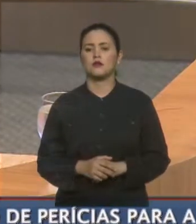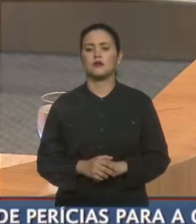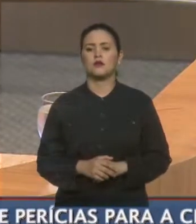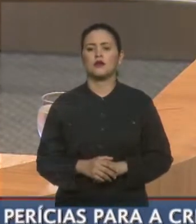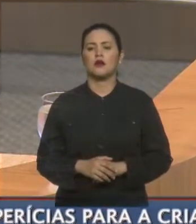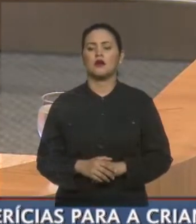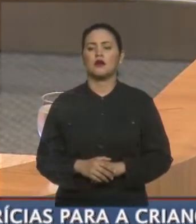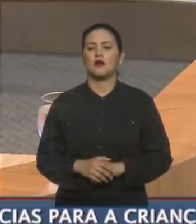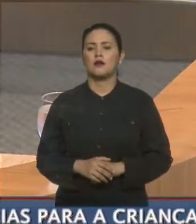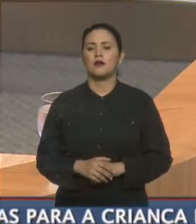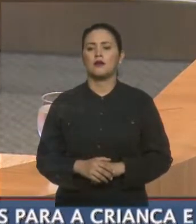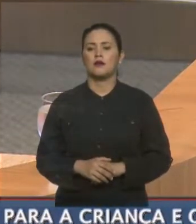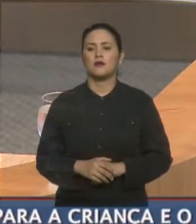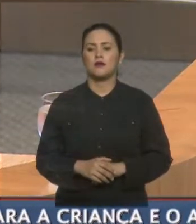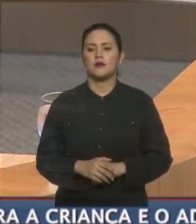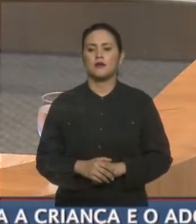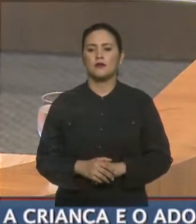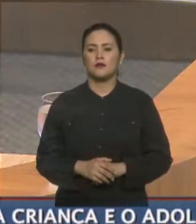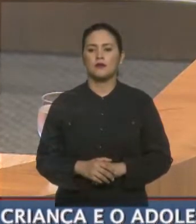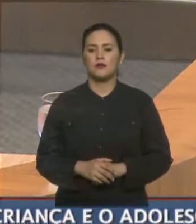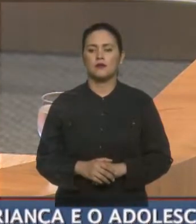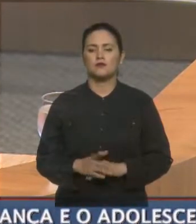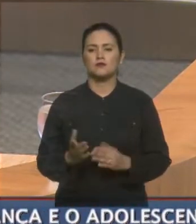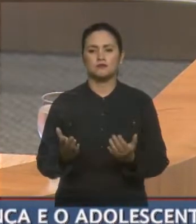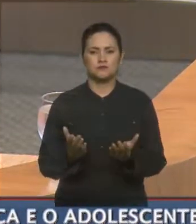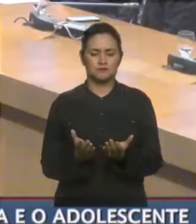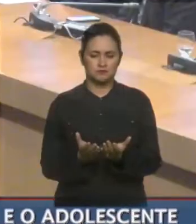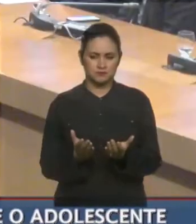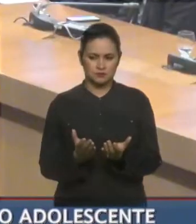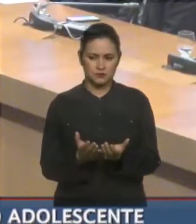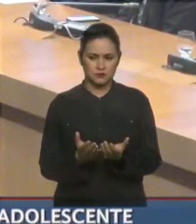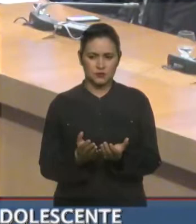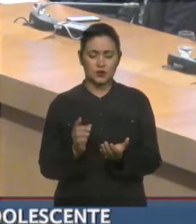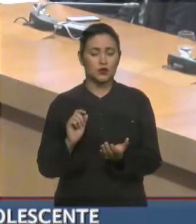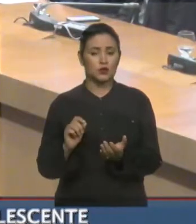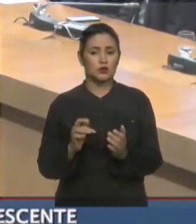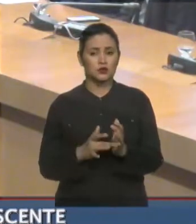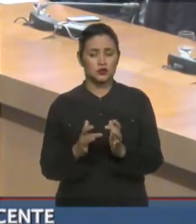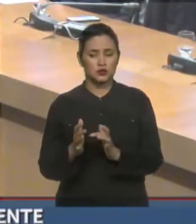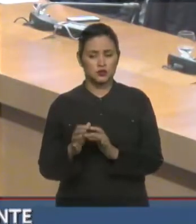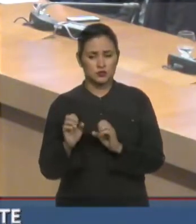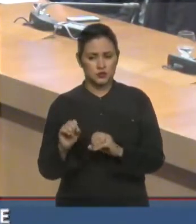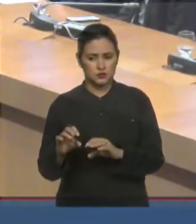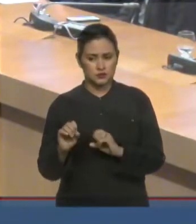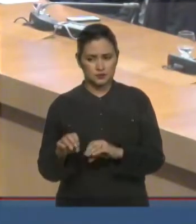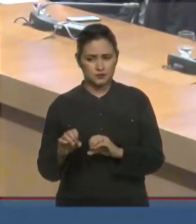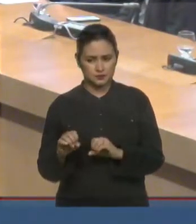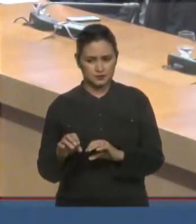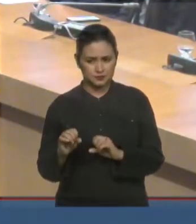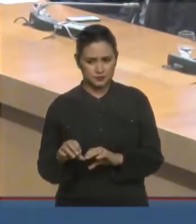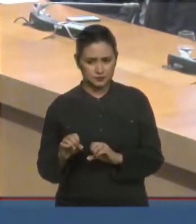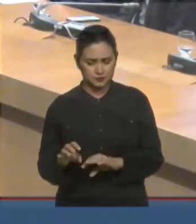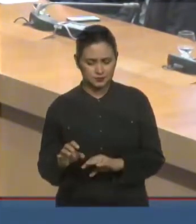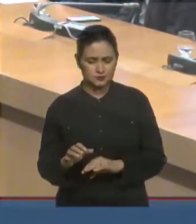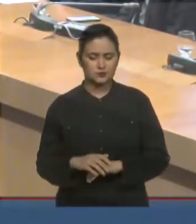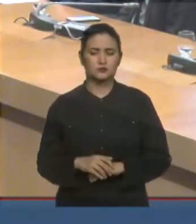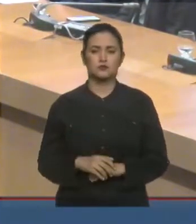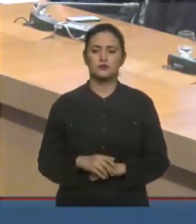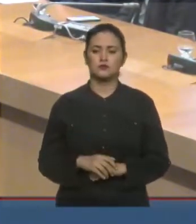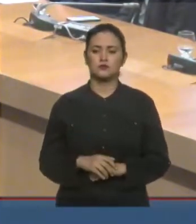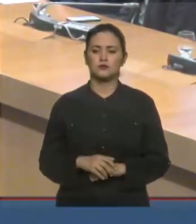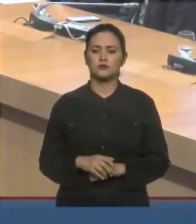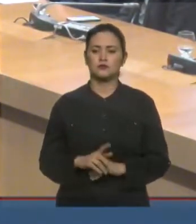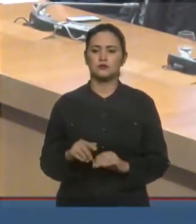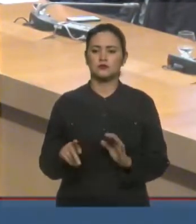ao cristianismo, e que mais do que o cristianismo, é uma lição de Jesus Cristo, que extrapola o cristianismo e que passa a ser uma